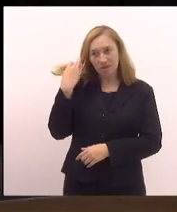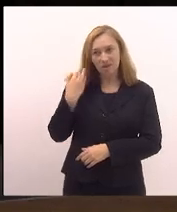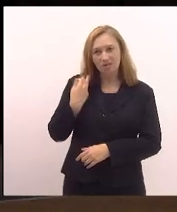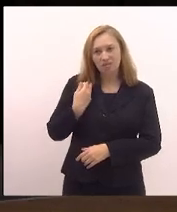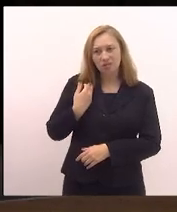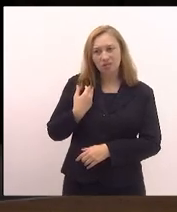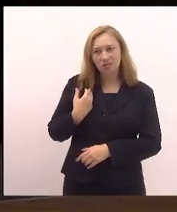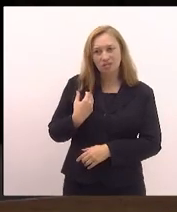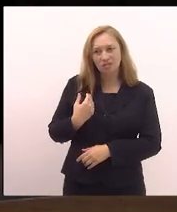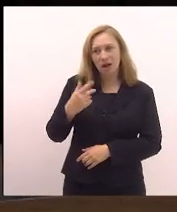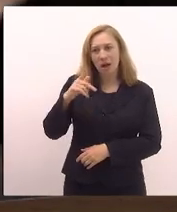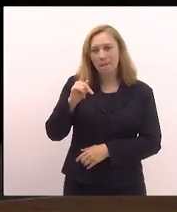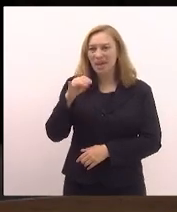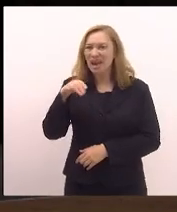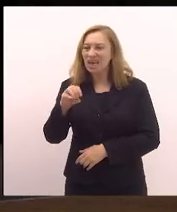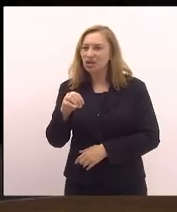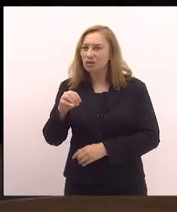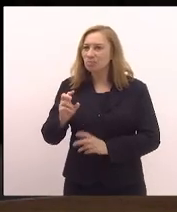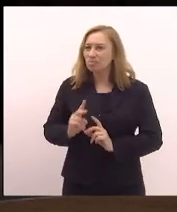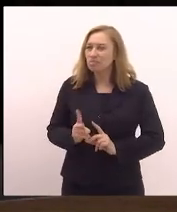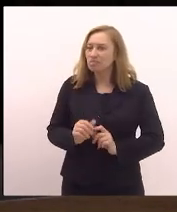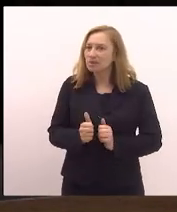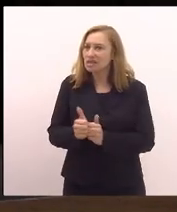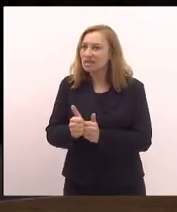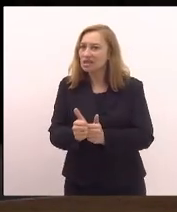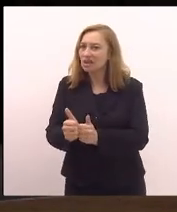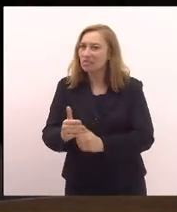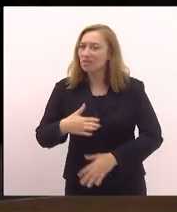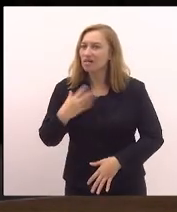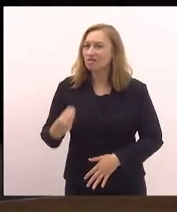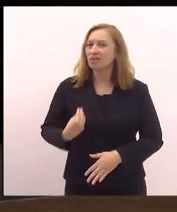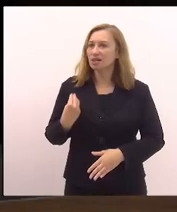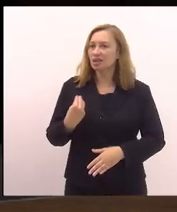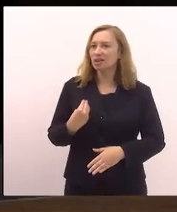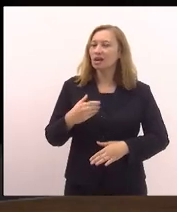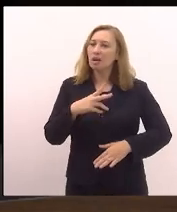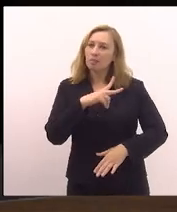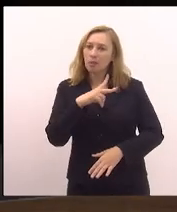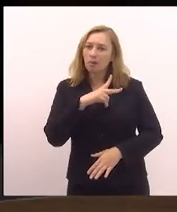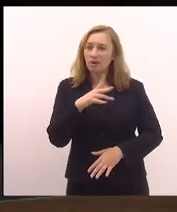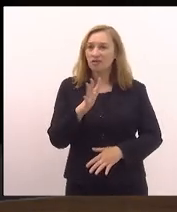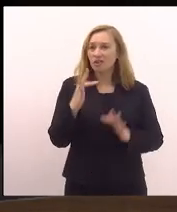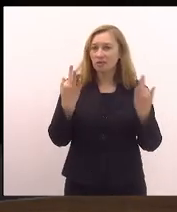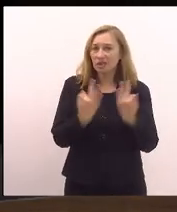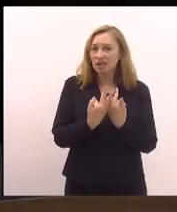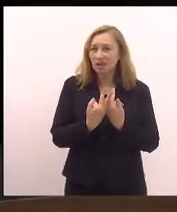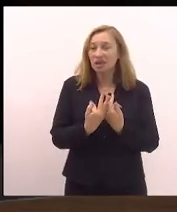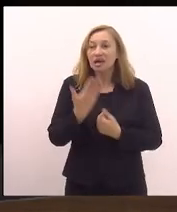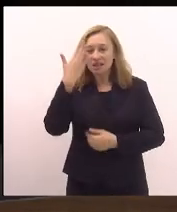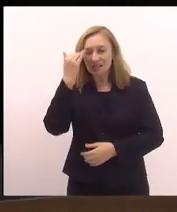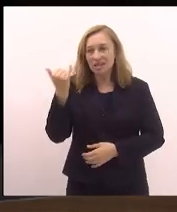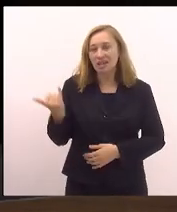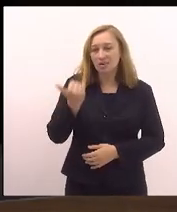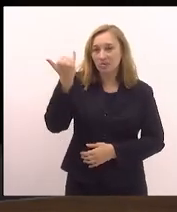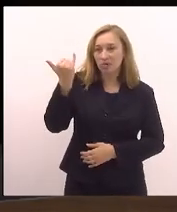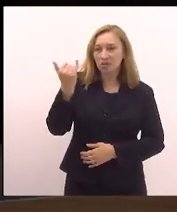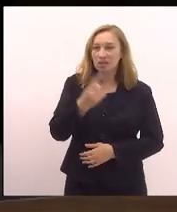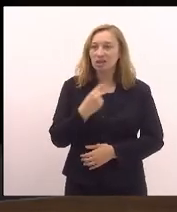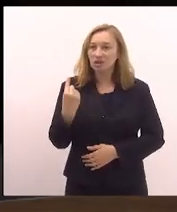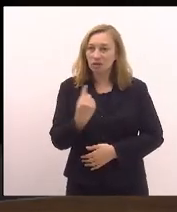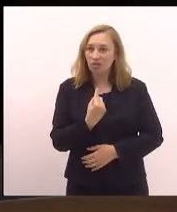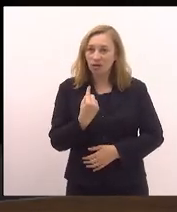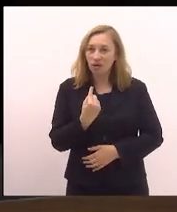Esse apelido me seguiu aí ao longo da minha vida, pela minha própria família. Então, eu sei da importância da gente